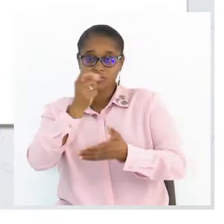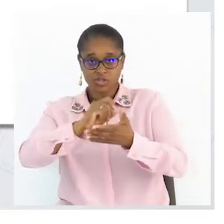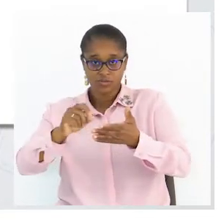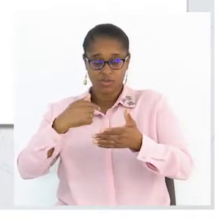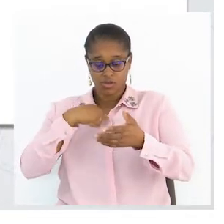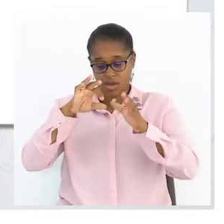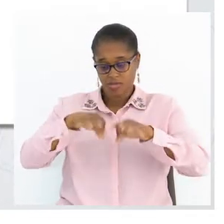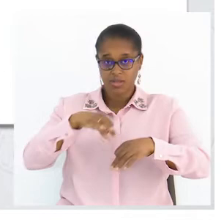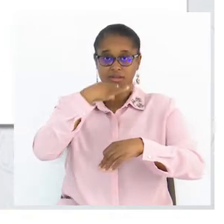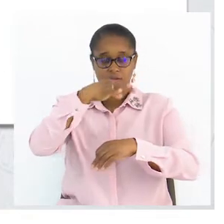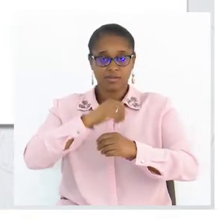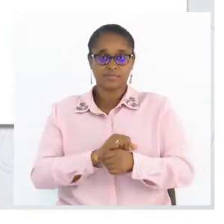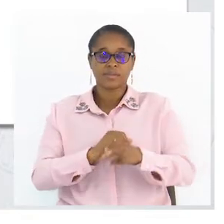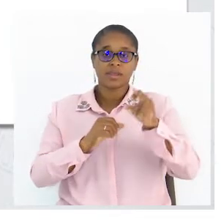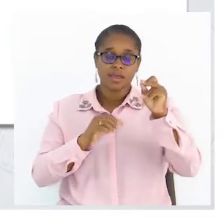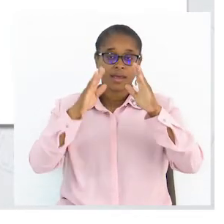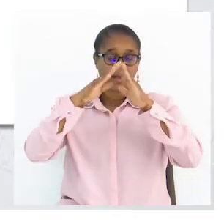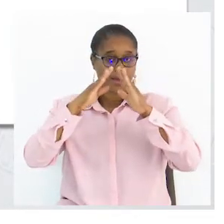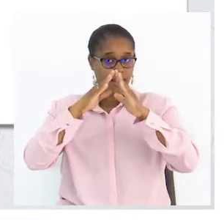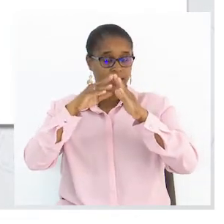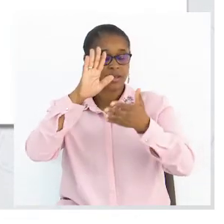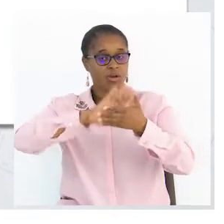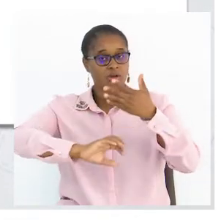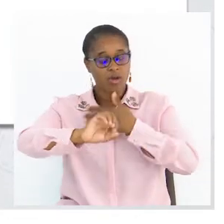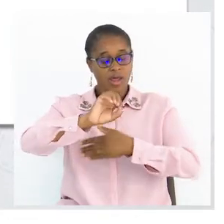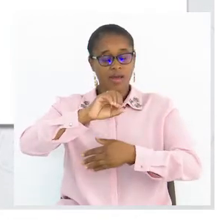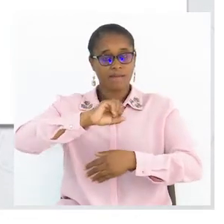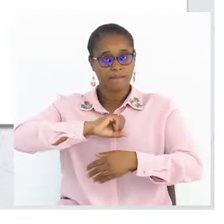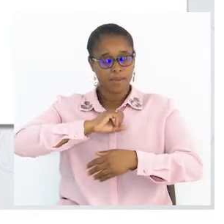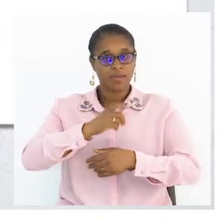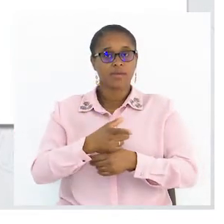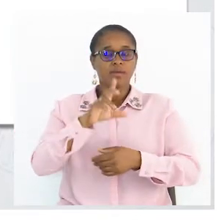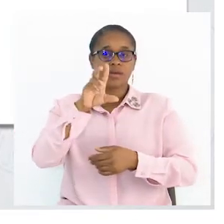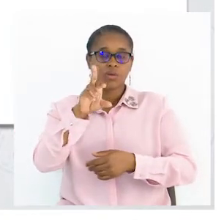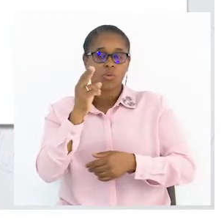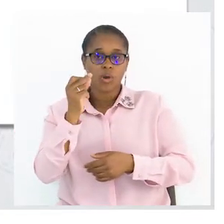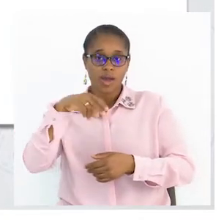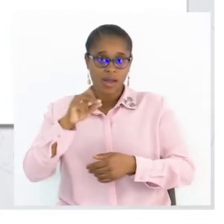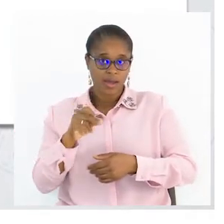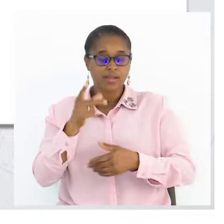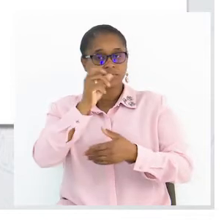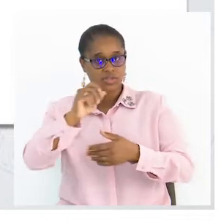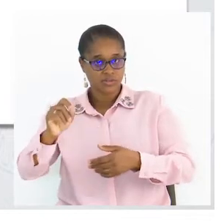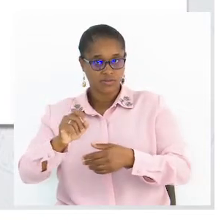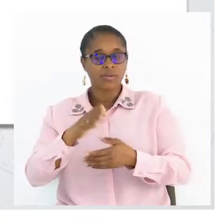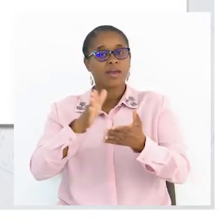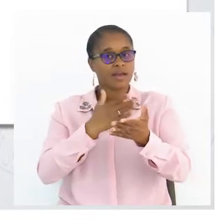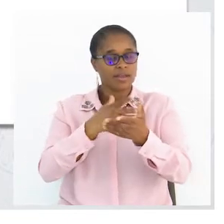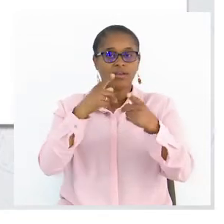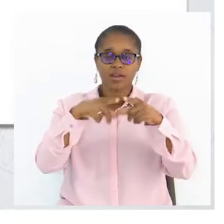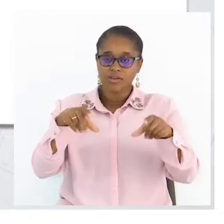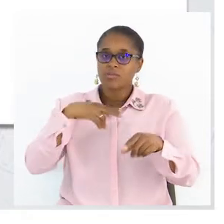de dizer. A casa da minha colega Ruana, para completar. O meu caderno de língua